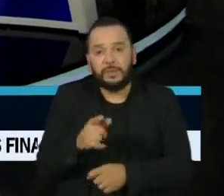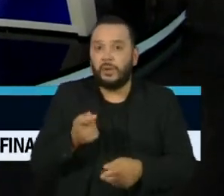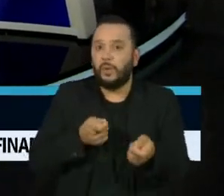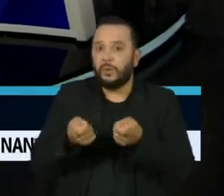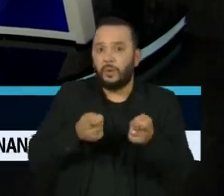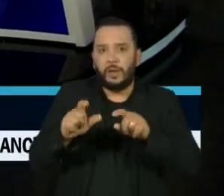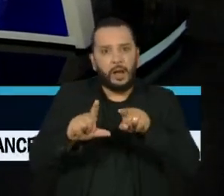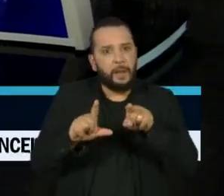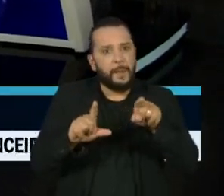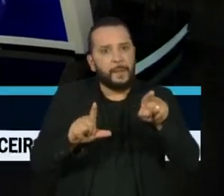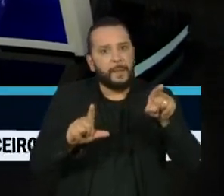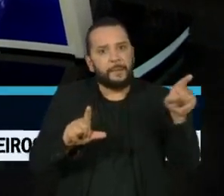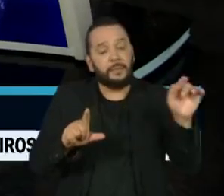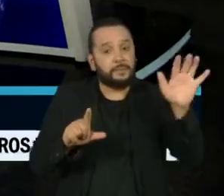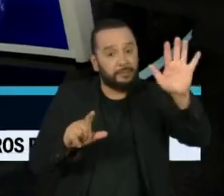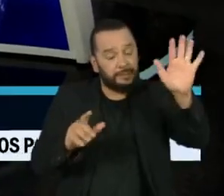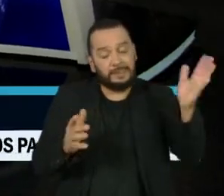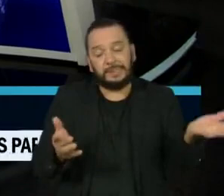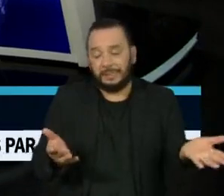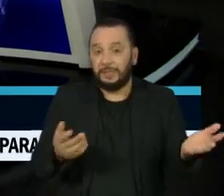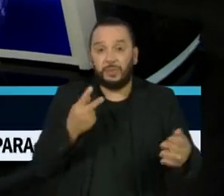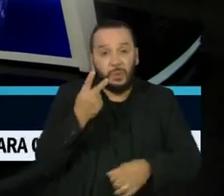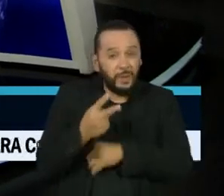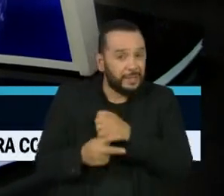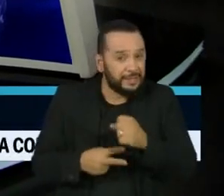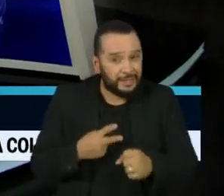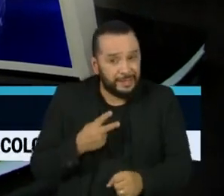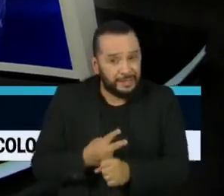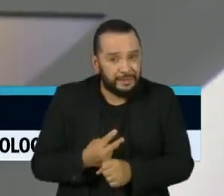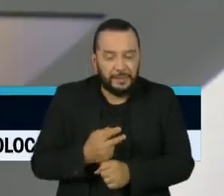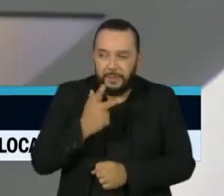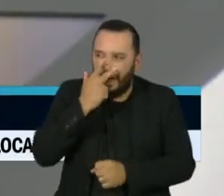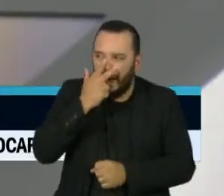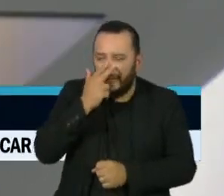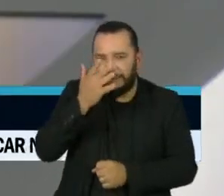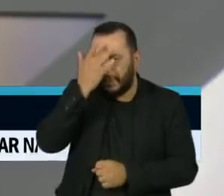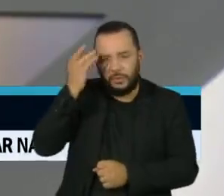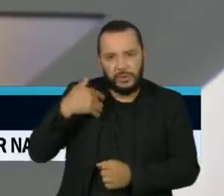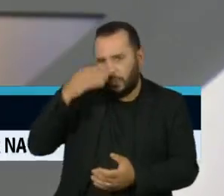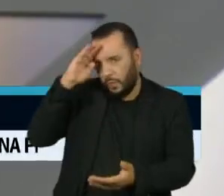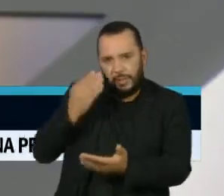é uma perda considerável da credibilidade da autoridade monetária no país.